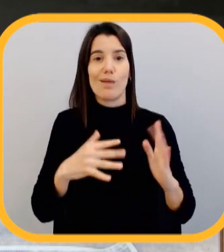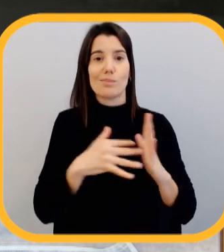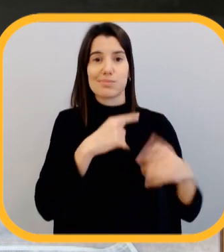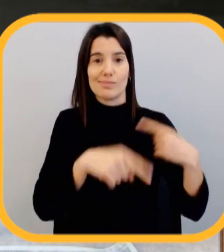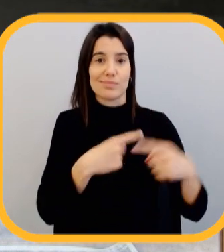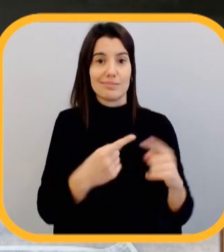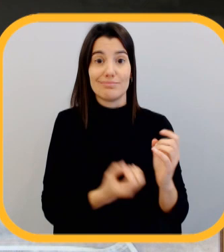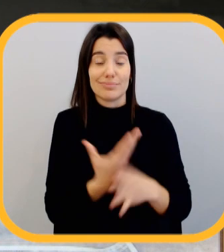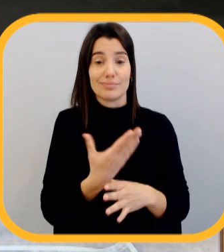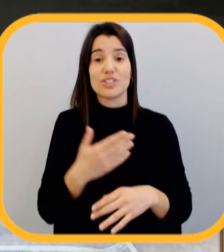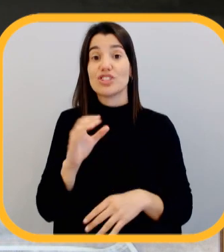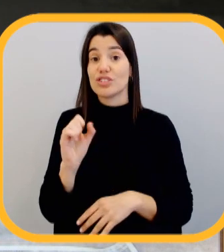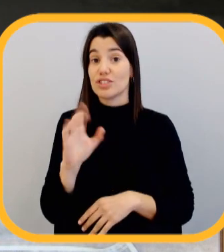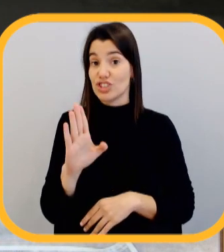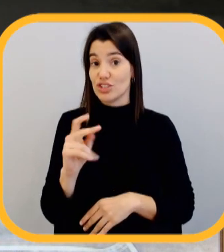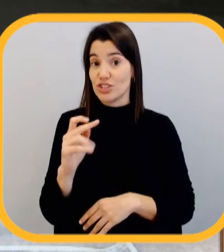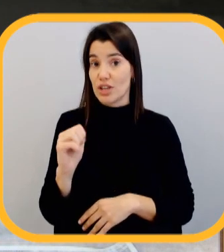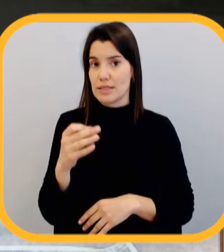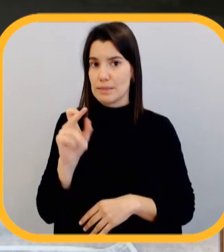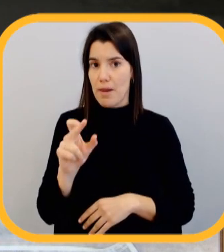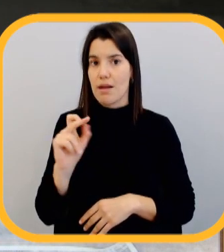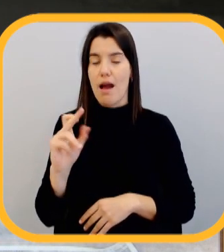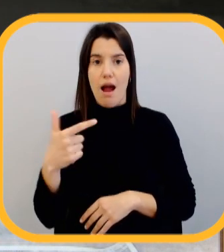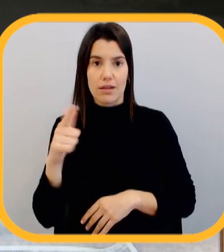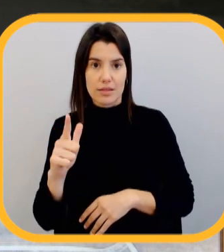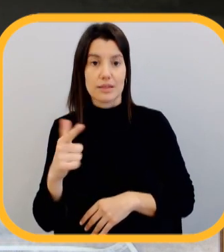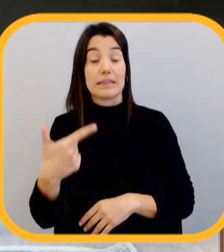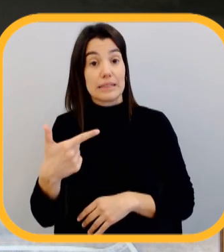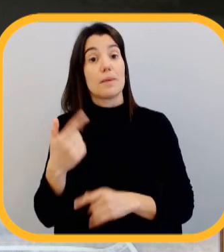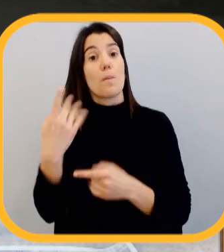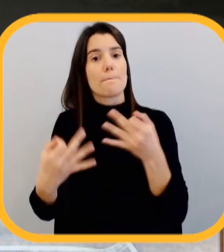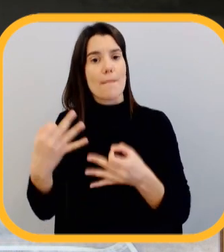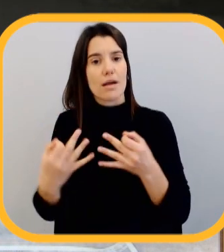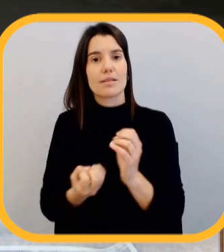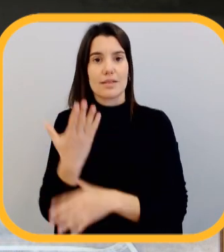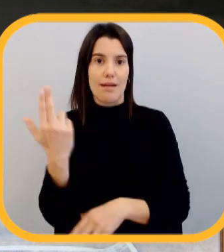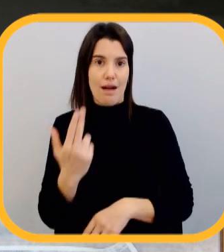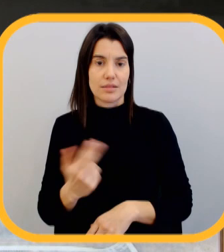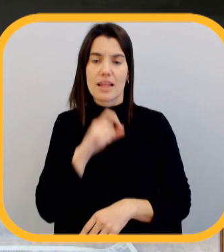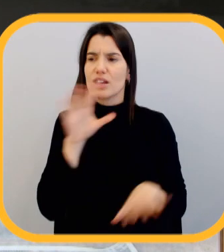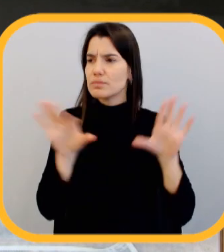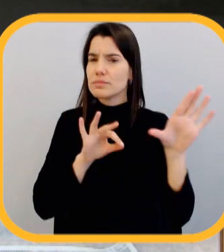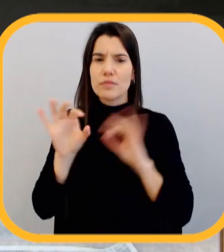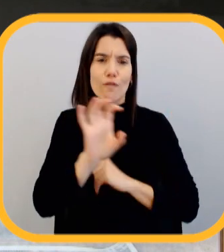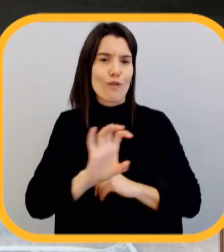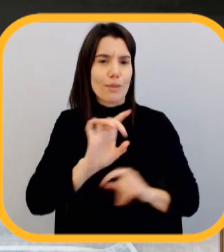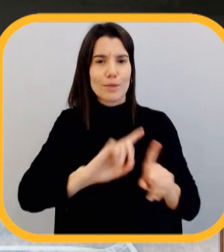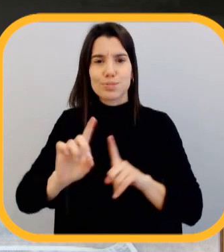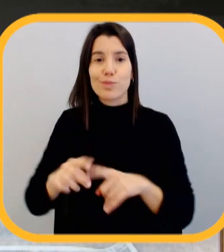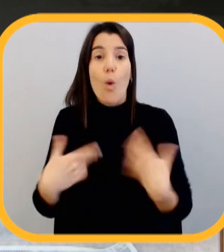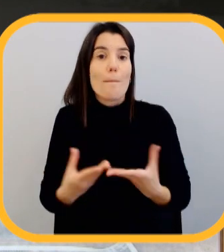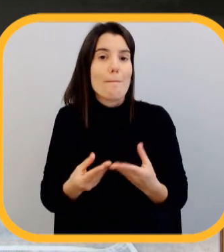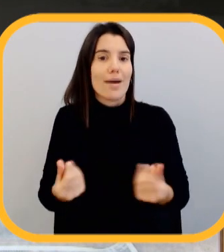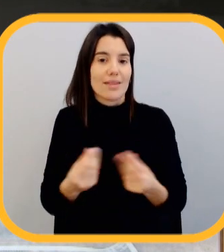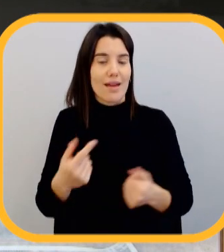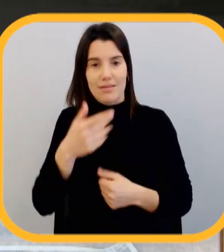algoritmos. JasperArt, por exemplo, é um programa que usa um modelo de máquina que cria arte. Pode-se optar por uma grande variedade de estilos ou